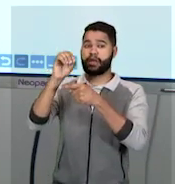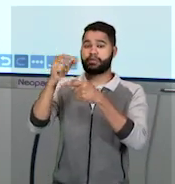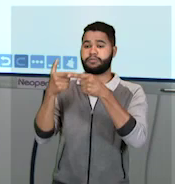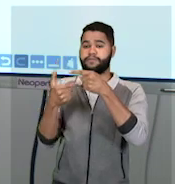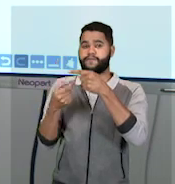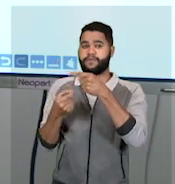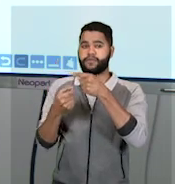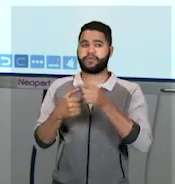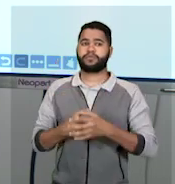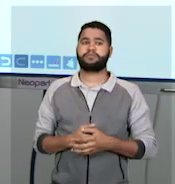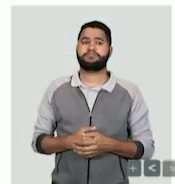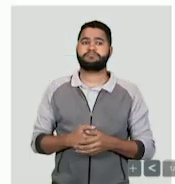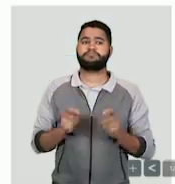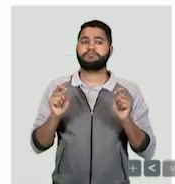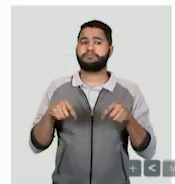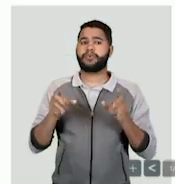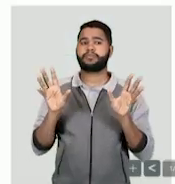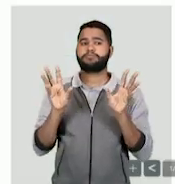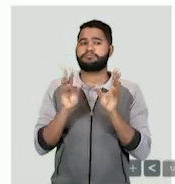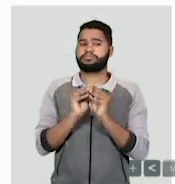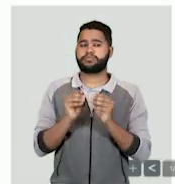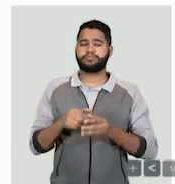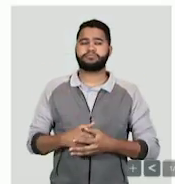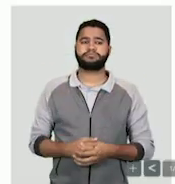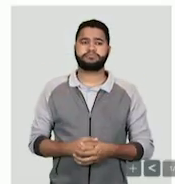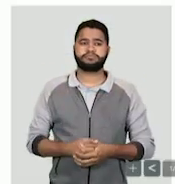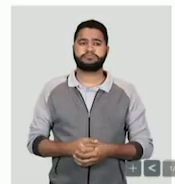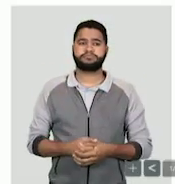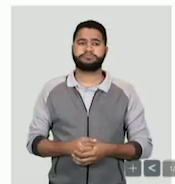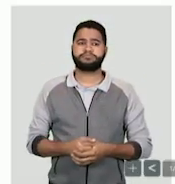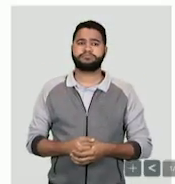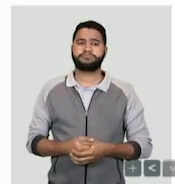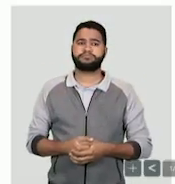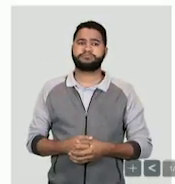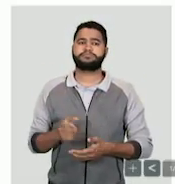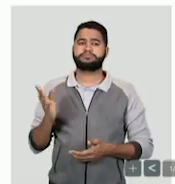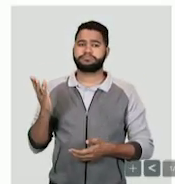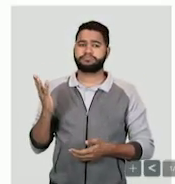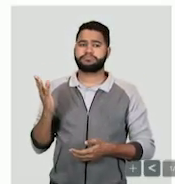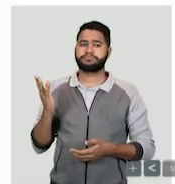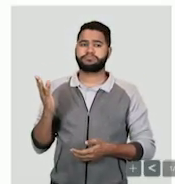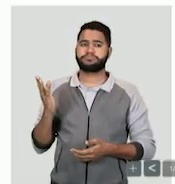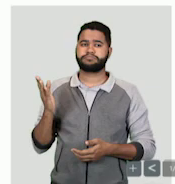20. Daí eu posso simplificar aqui, ó. Então tenho que seno de A